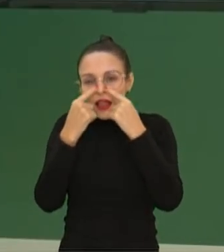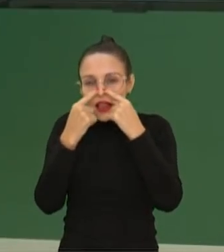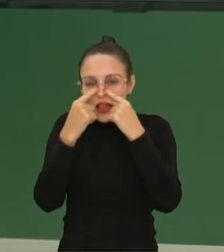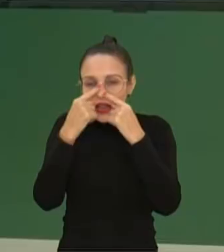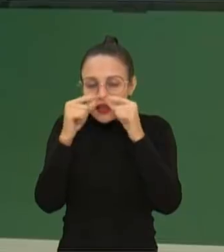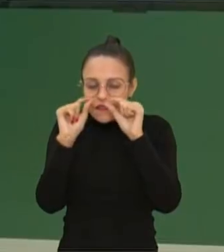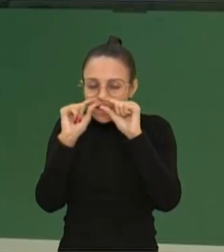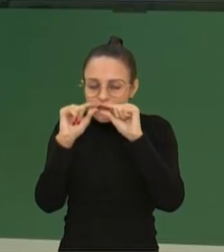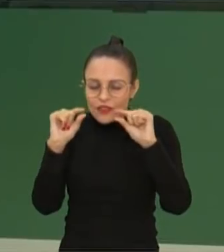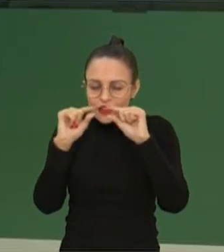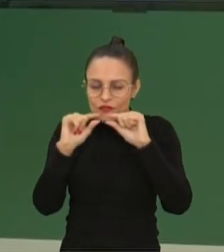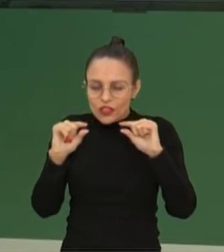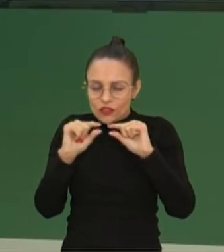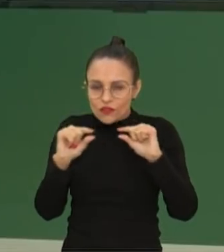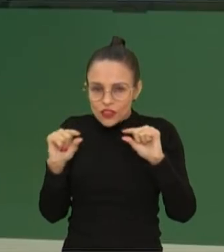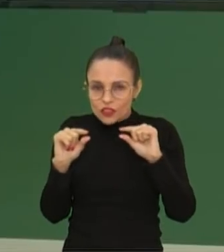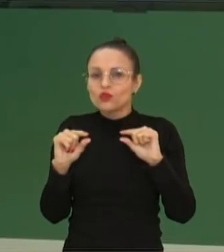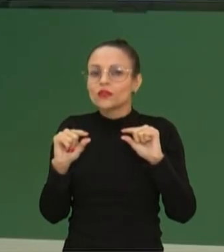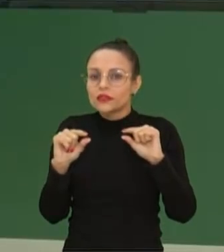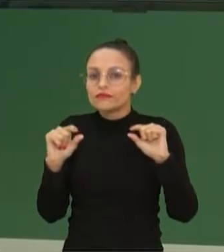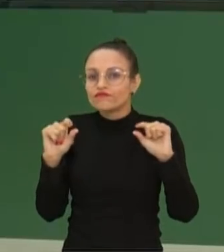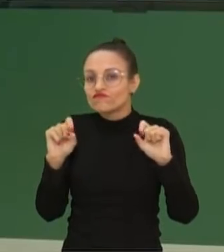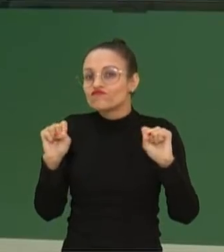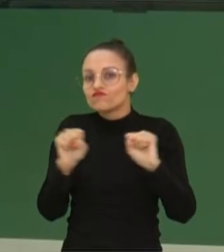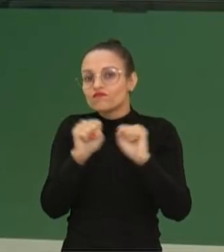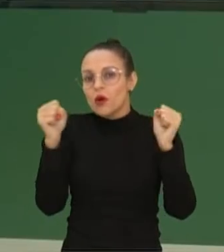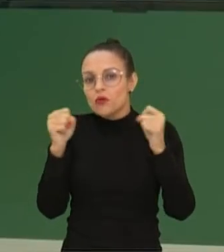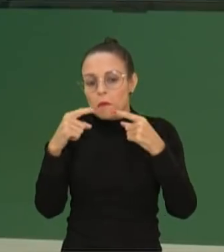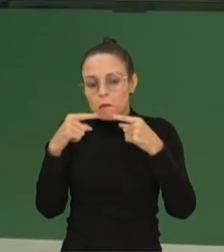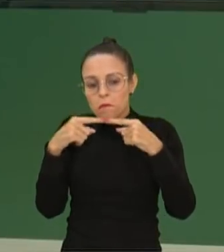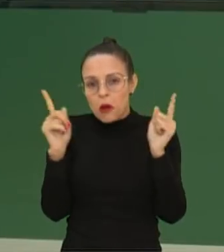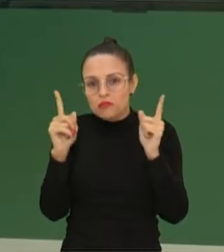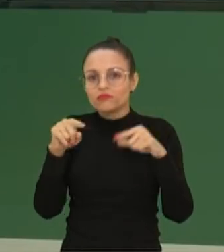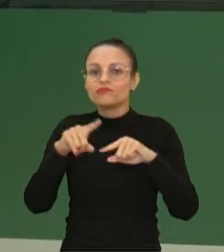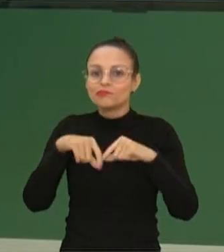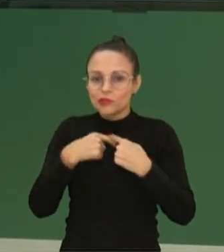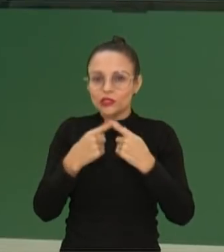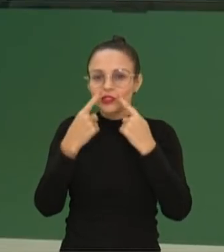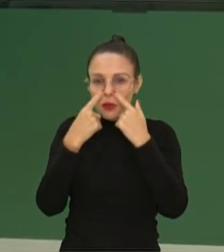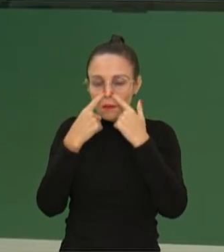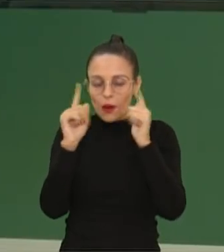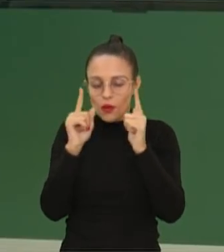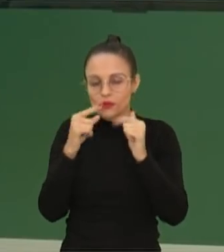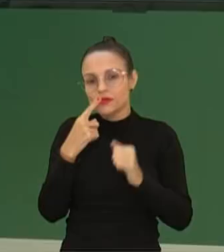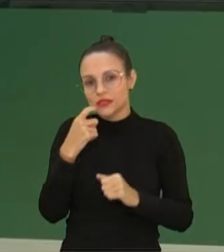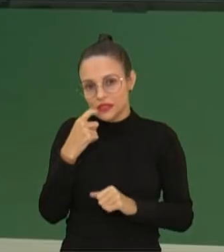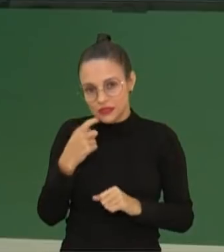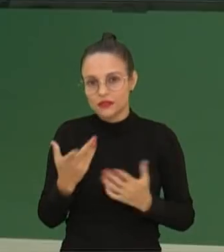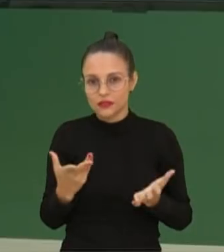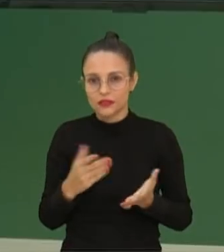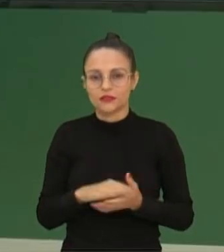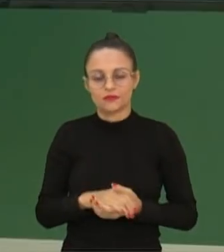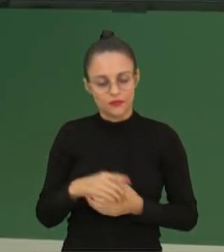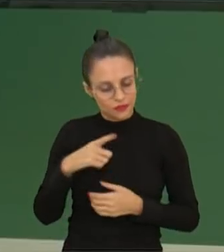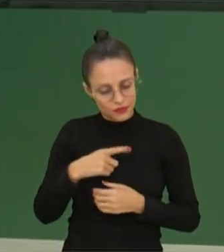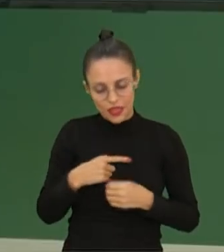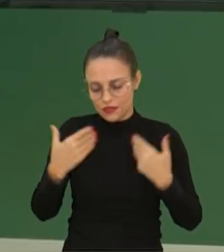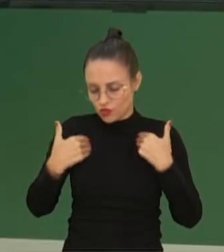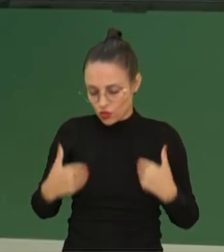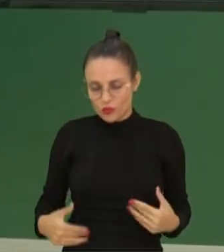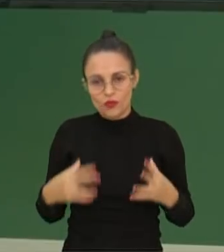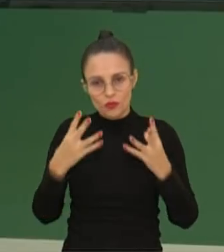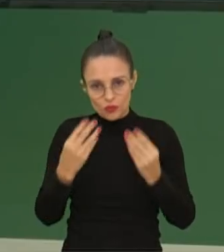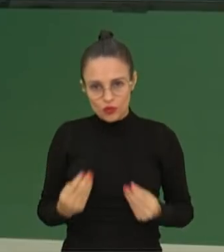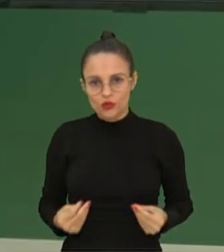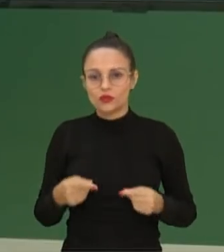vasinhos extremamente finos, os capilares, tenham arrebentado, por isso que o nariz sangrou, tá? Então nós temos muitos capilares